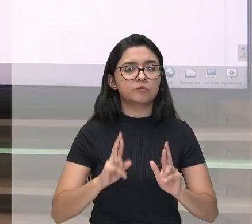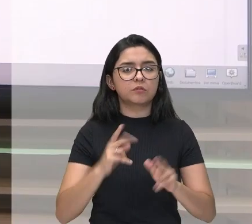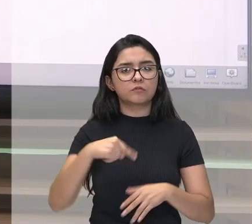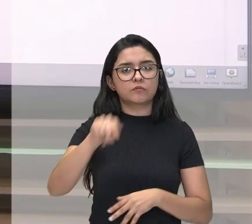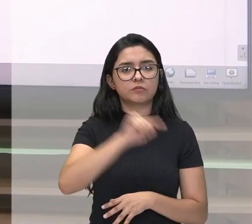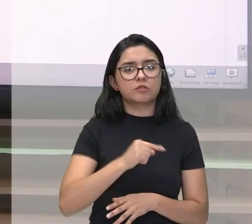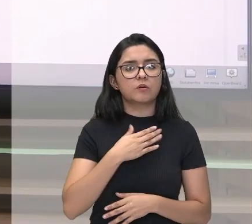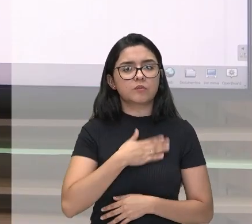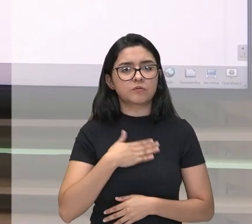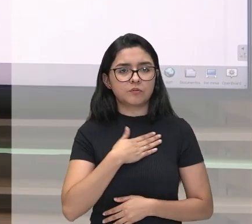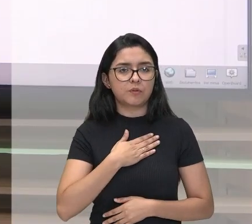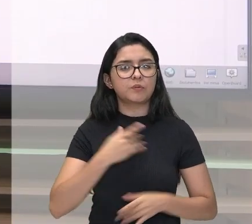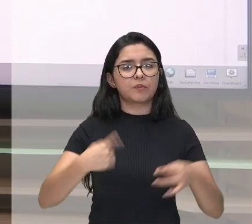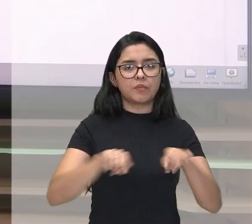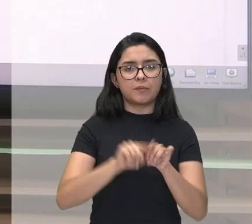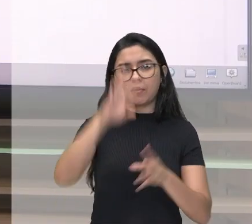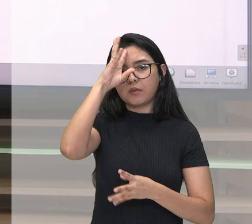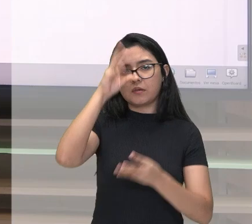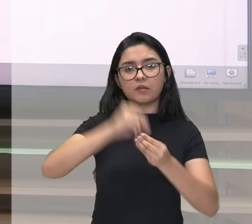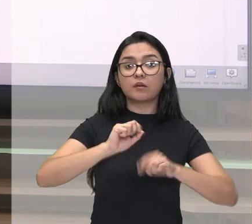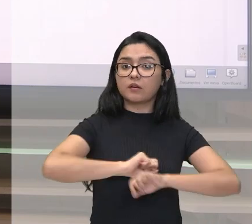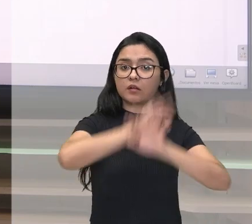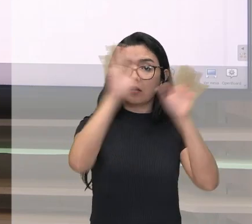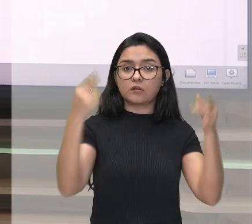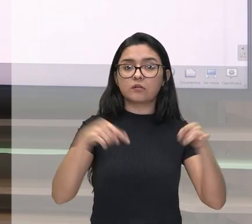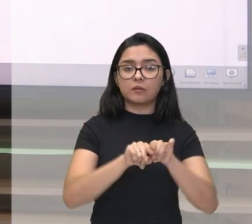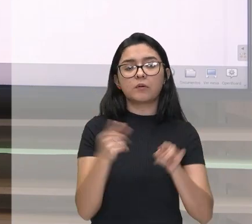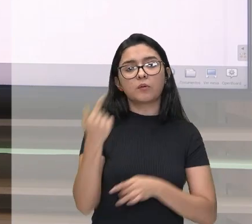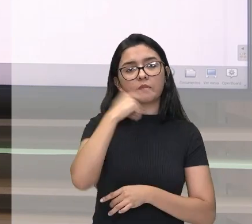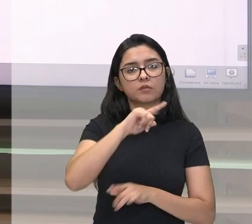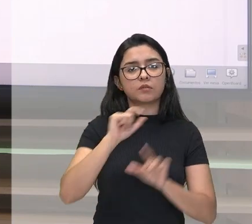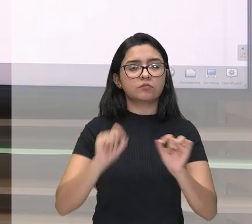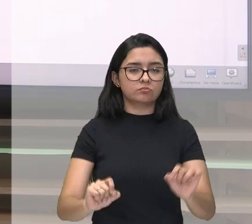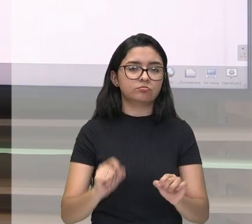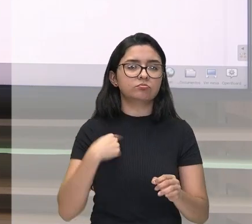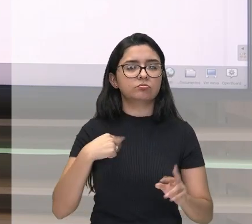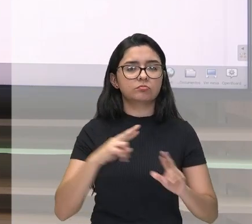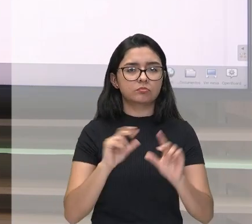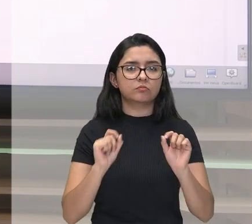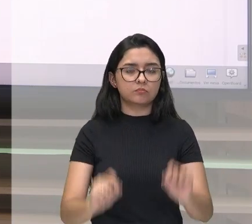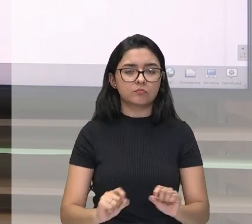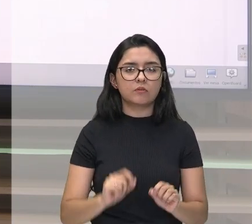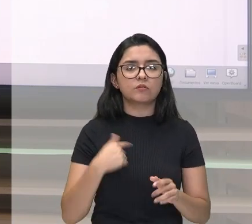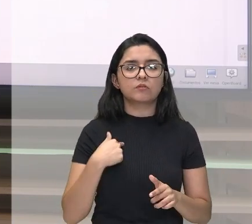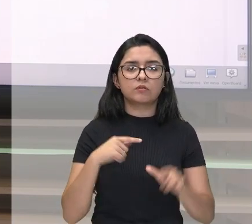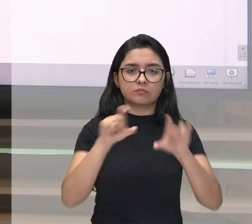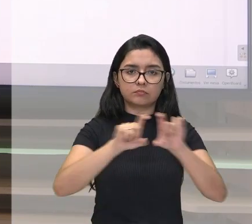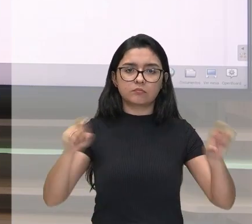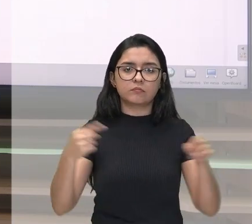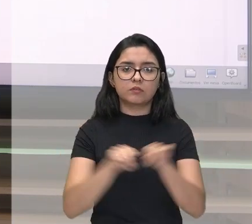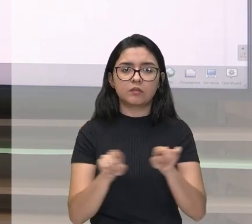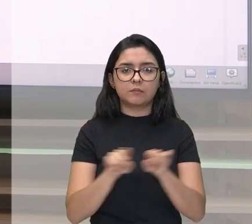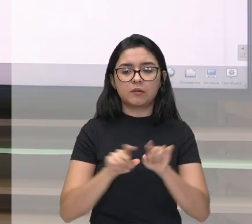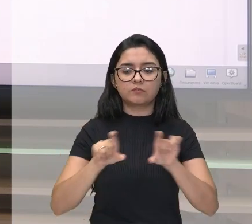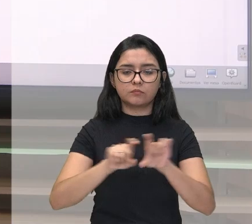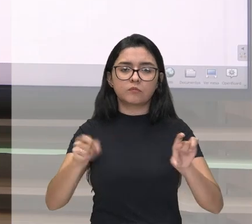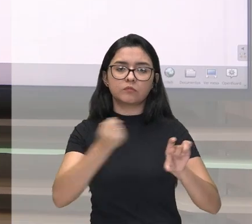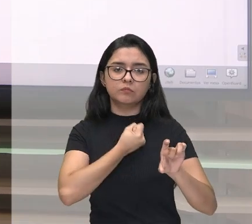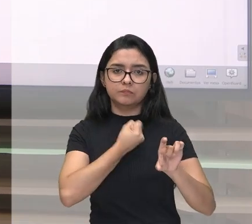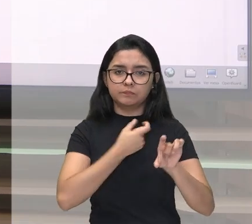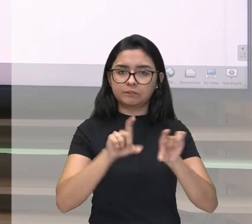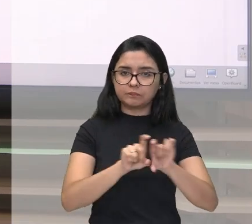tenha gostado, que você tenha compreendido, que você tenha conseguido fazer essa relação da situação-problema para uma